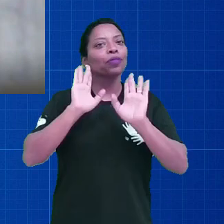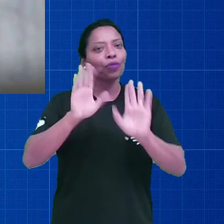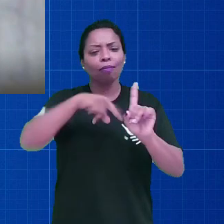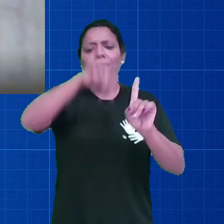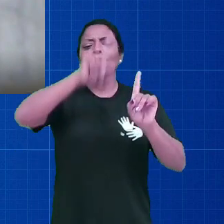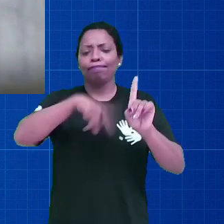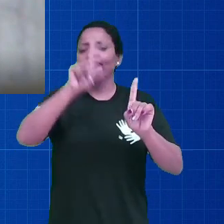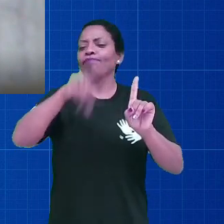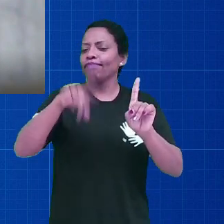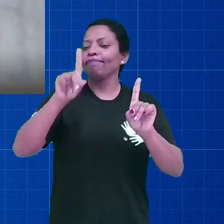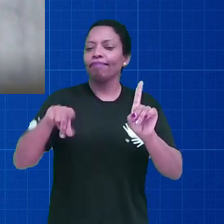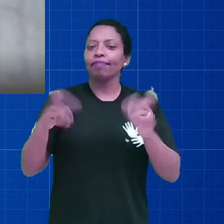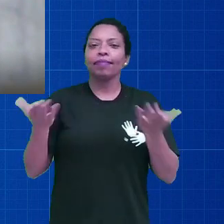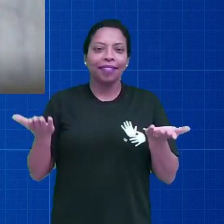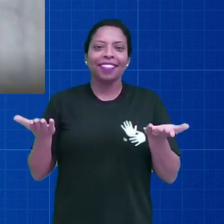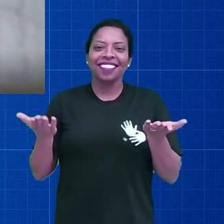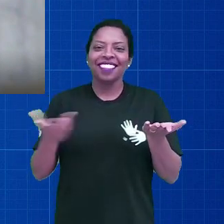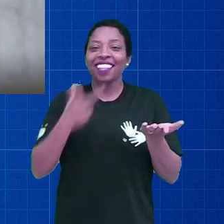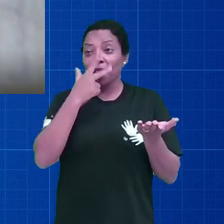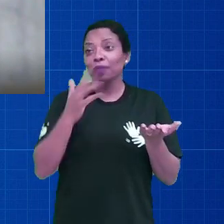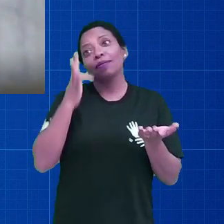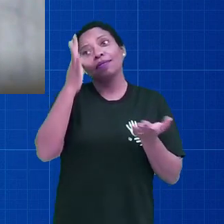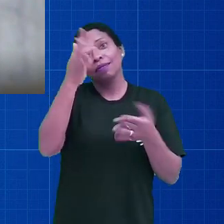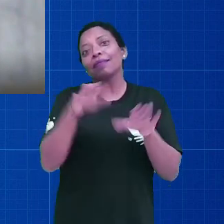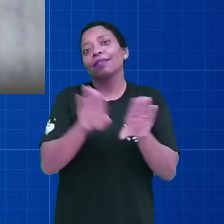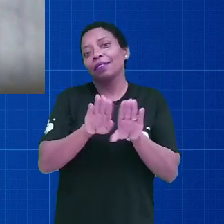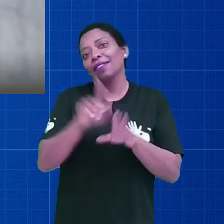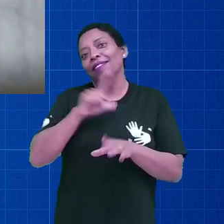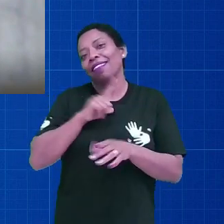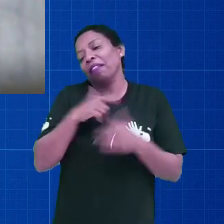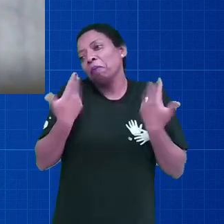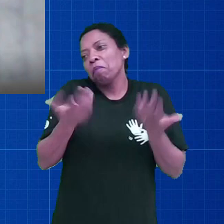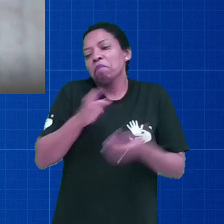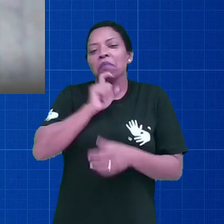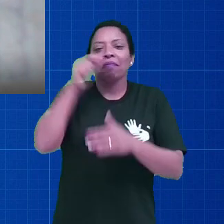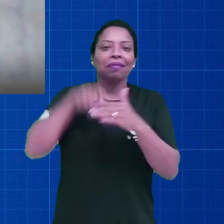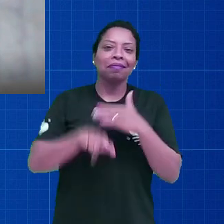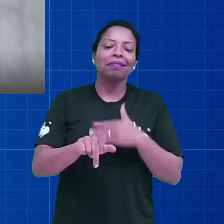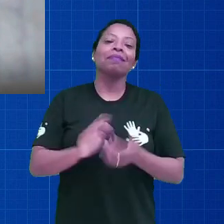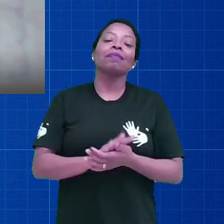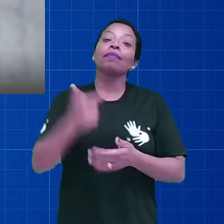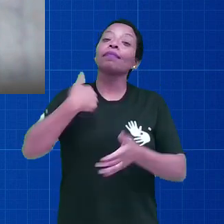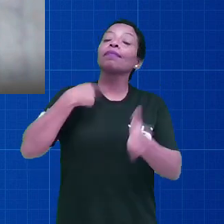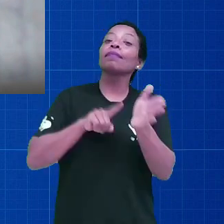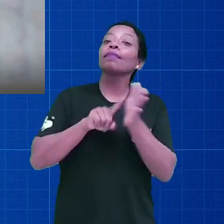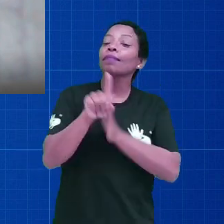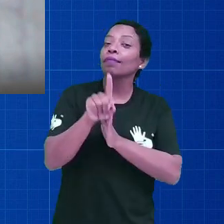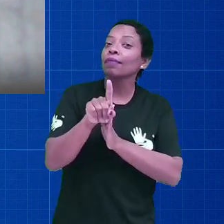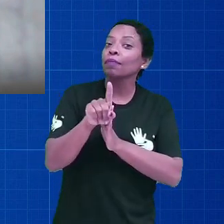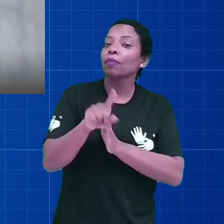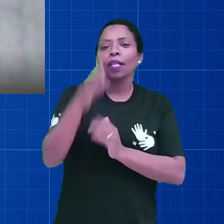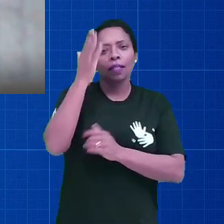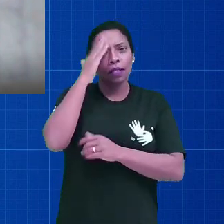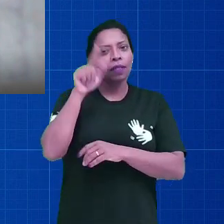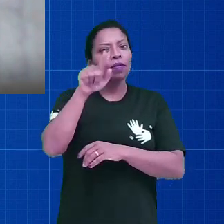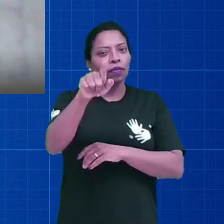picos, né? Provavelmente verá outro pico depois. Uma das perguntas que eu tenho, eu sei que até uma das especialidades